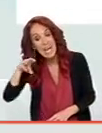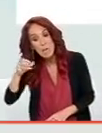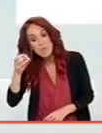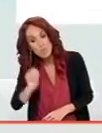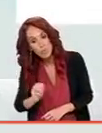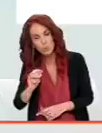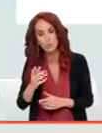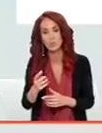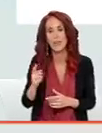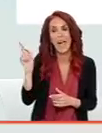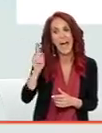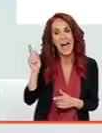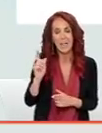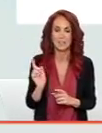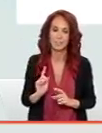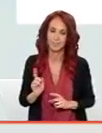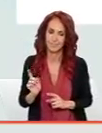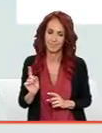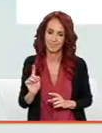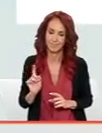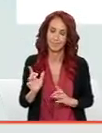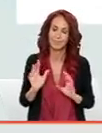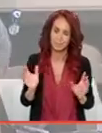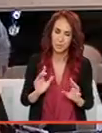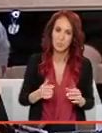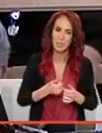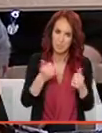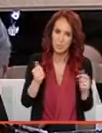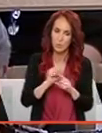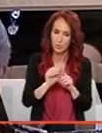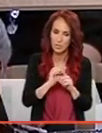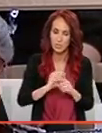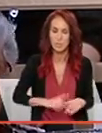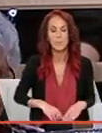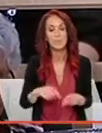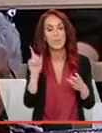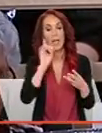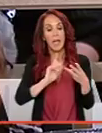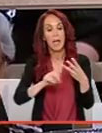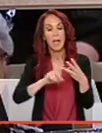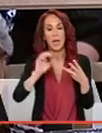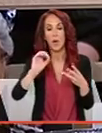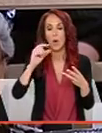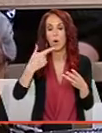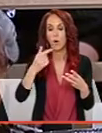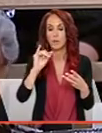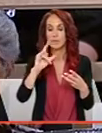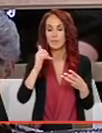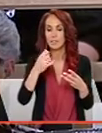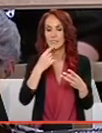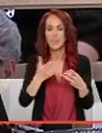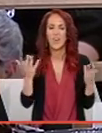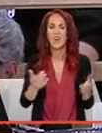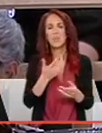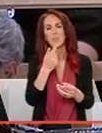claro, está muito aberto para a sua idade. Espero que melhore. A Otília escreve-nos e diz, Serginho, usa outra cor